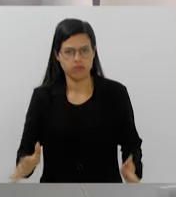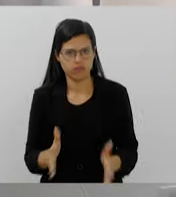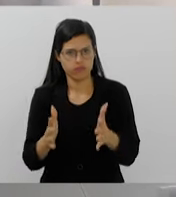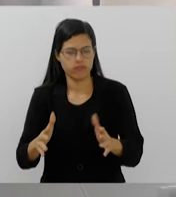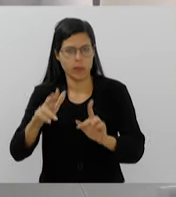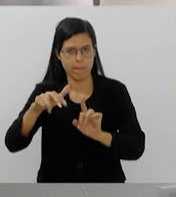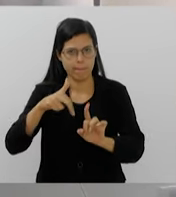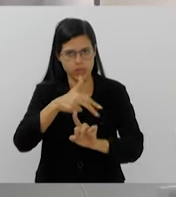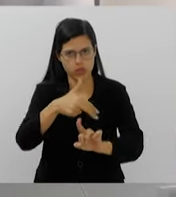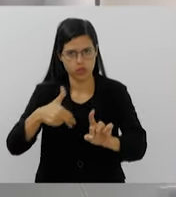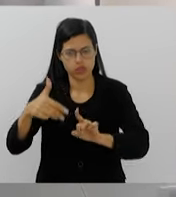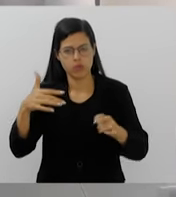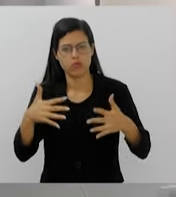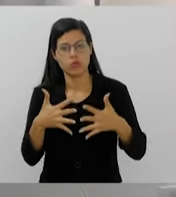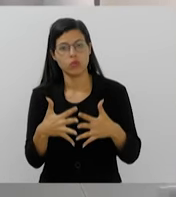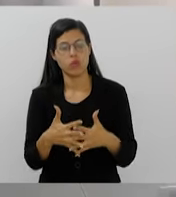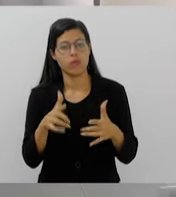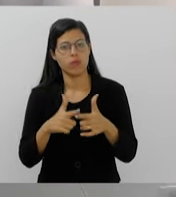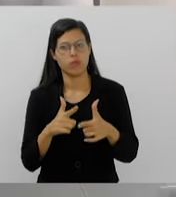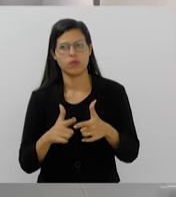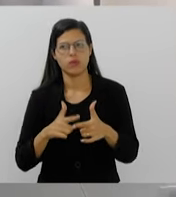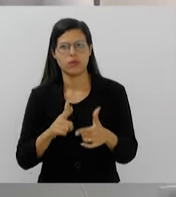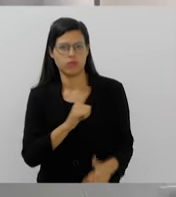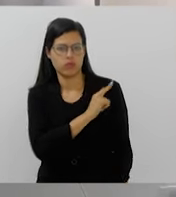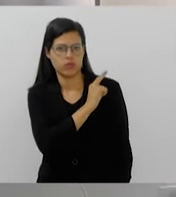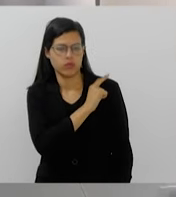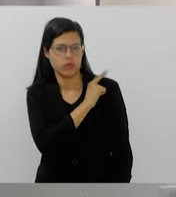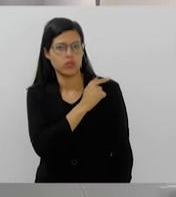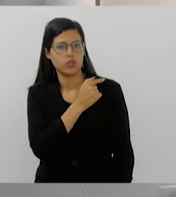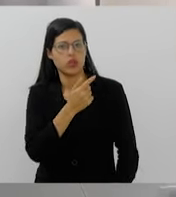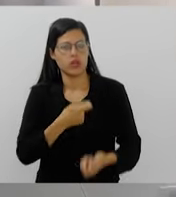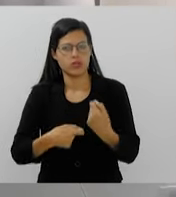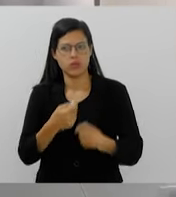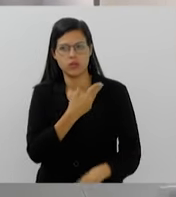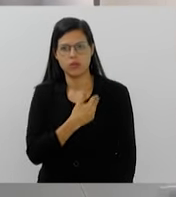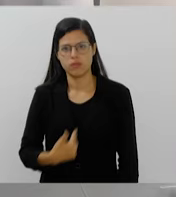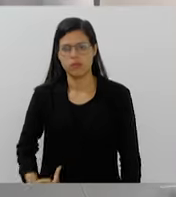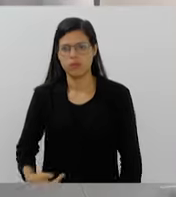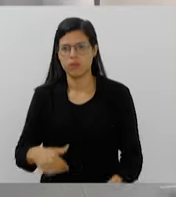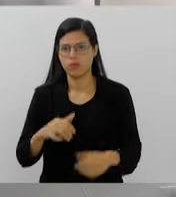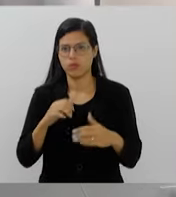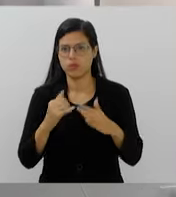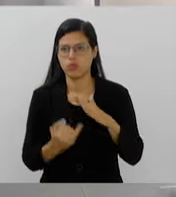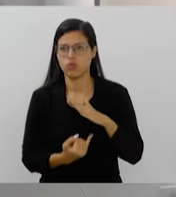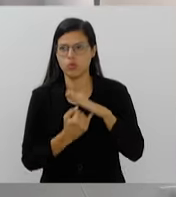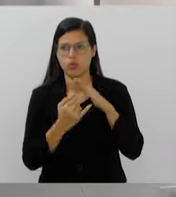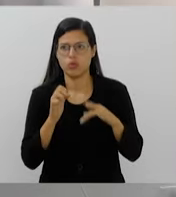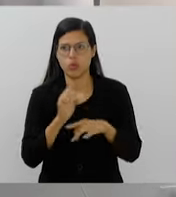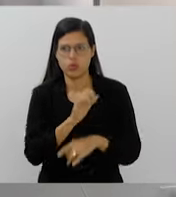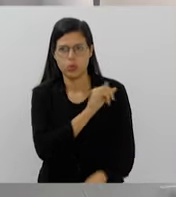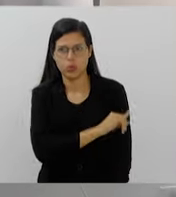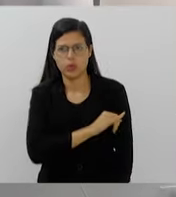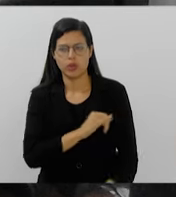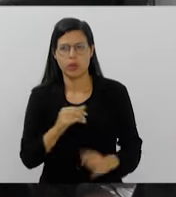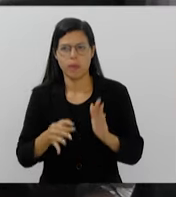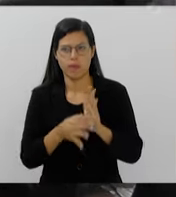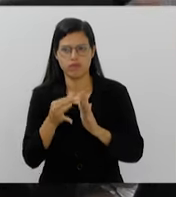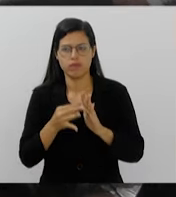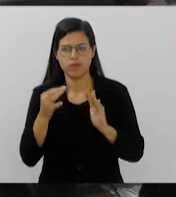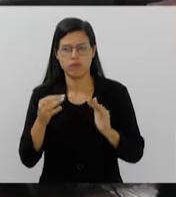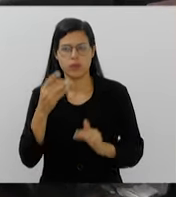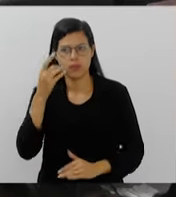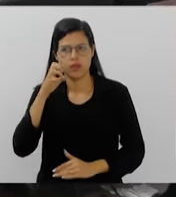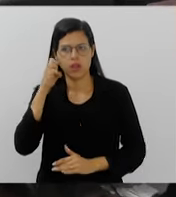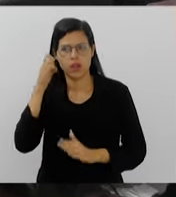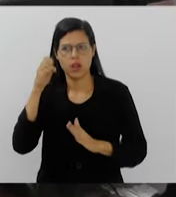mediação de conflitos para gestores da administração pública dos órgãos do Estado do Rio de Janeiro. Para aparecer, deputada Élica Takamoto. Anexação